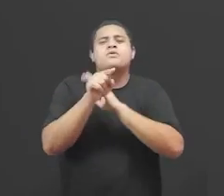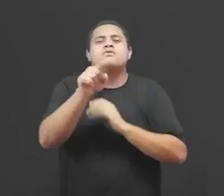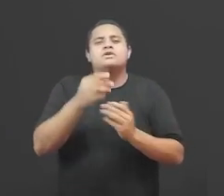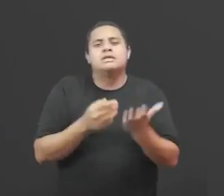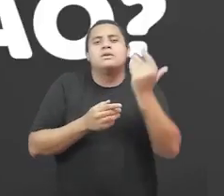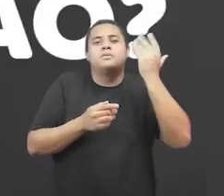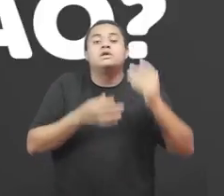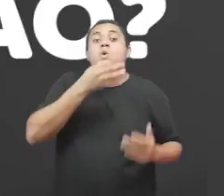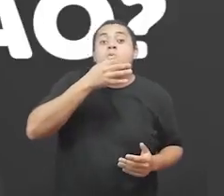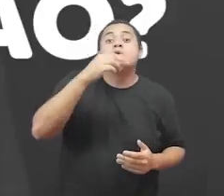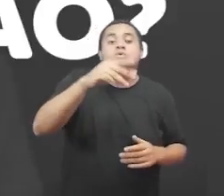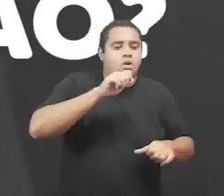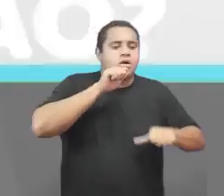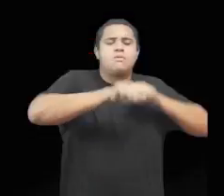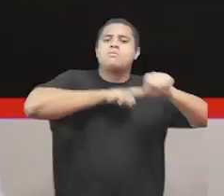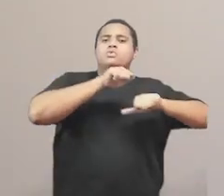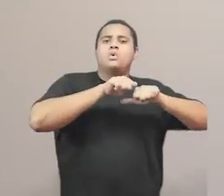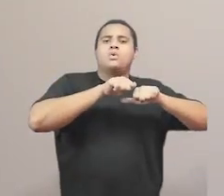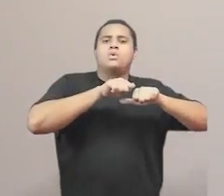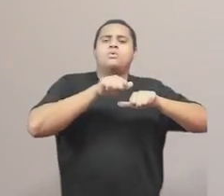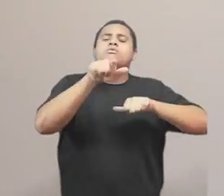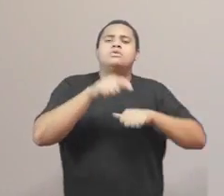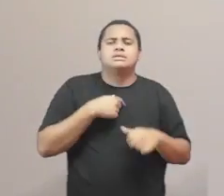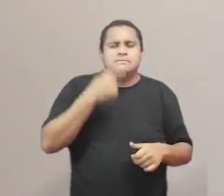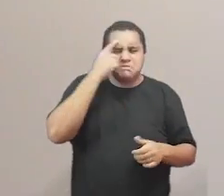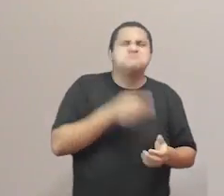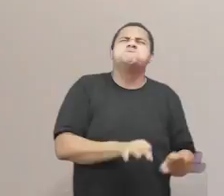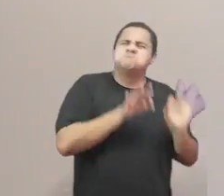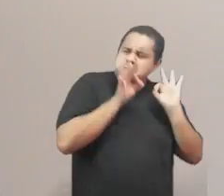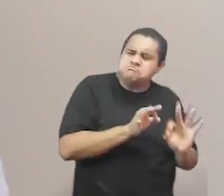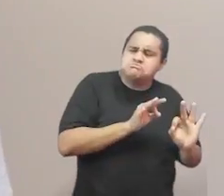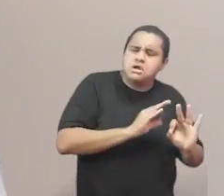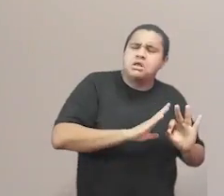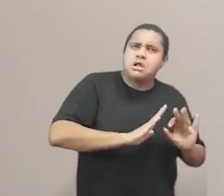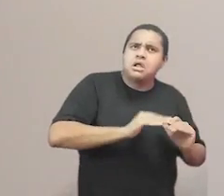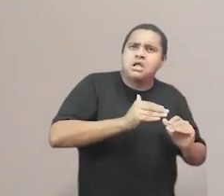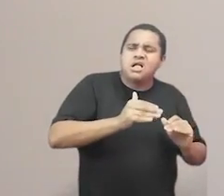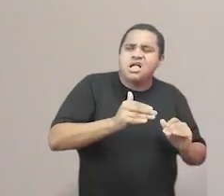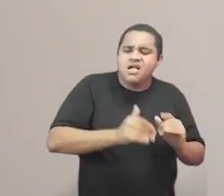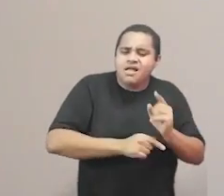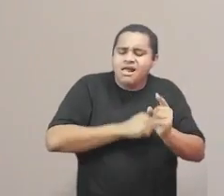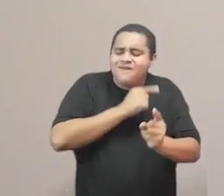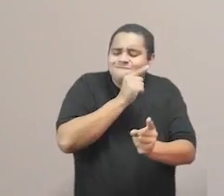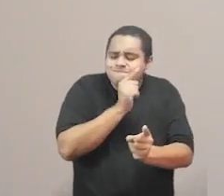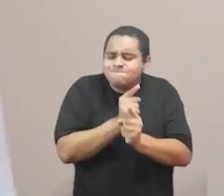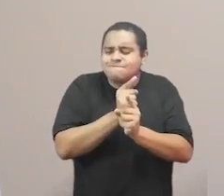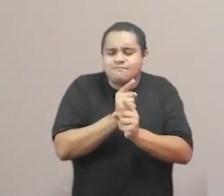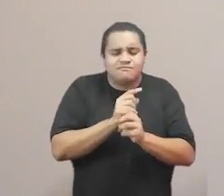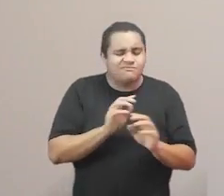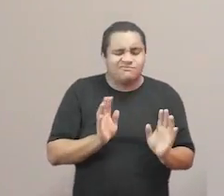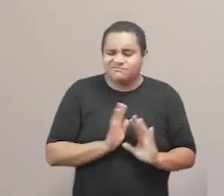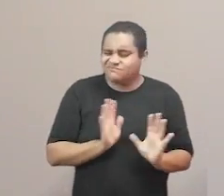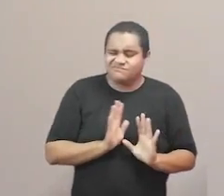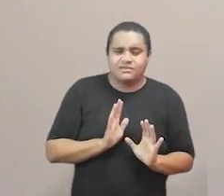vez que você mudou de opinião? Assim, uma opinião que você tinha firme sua e que você alimentou durante muito tempo, que